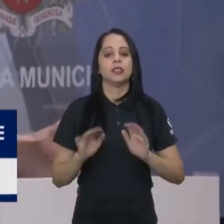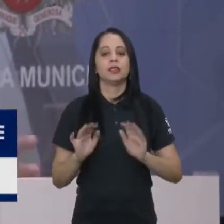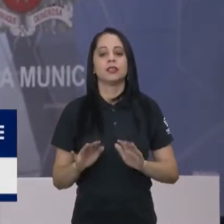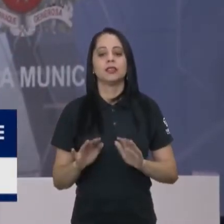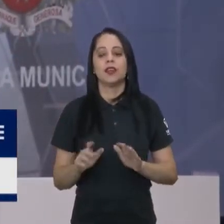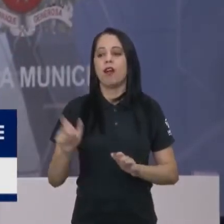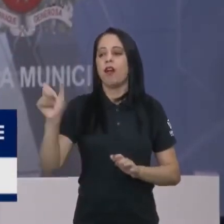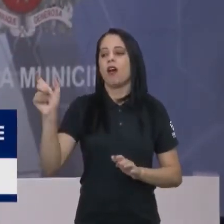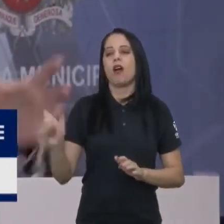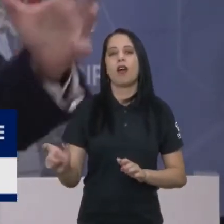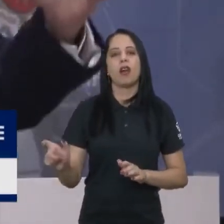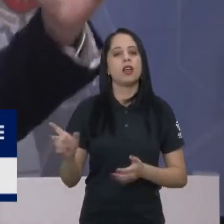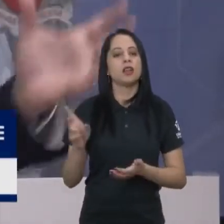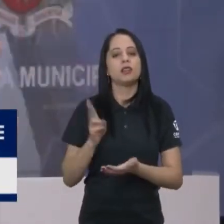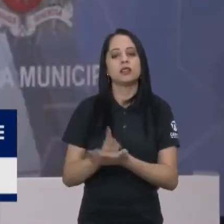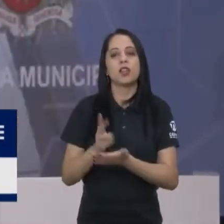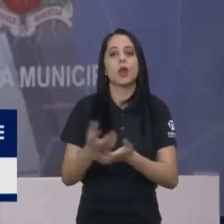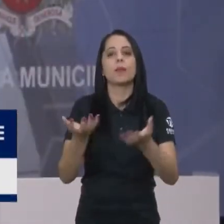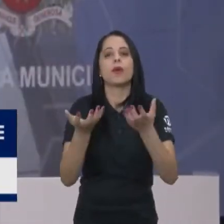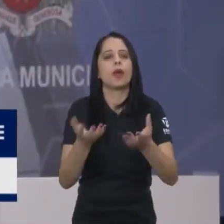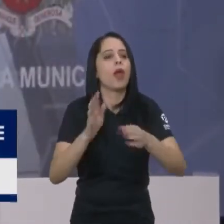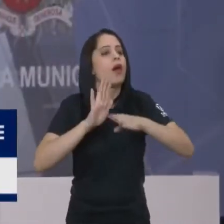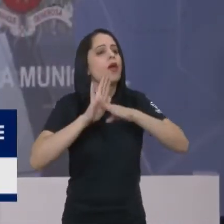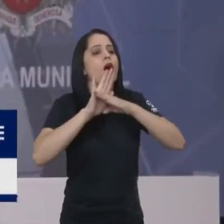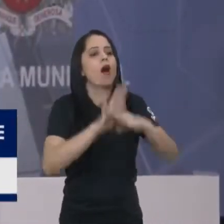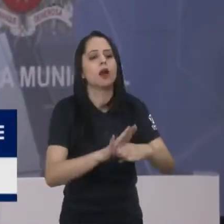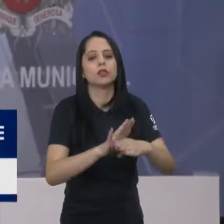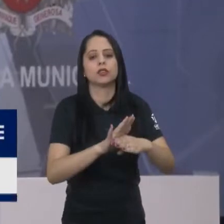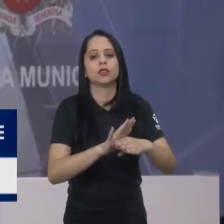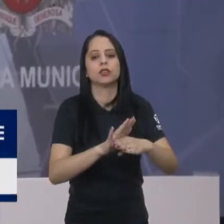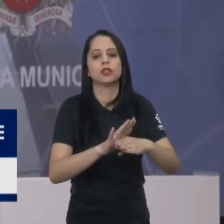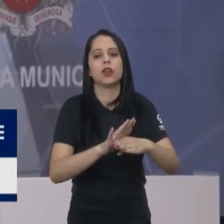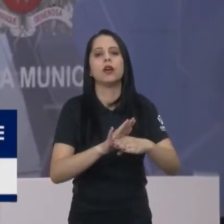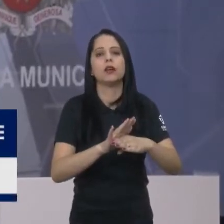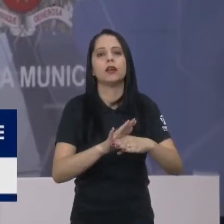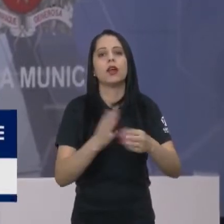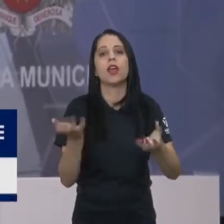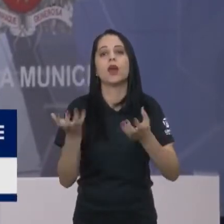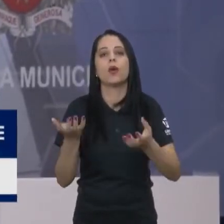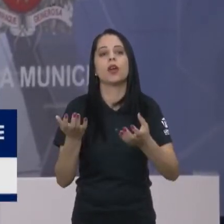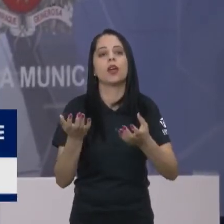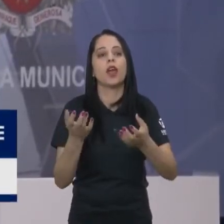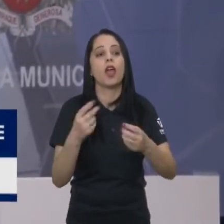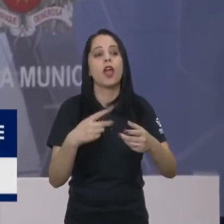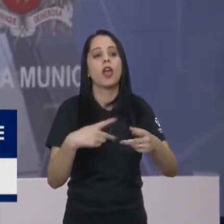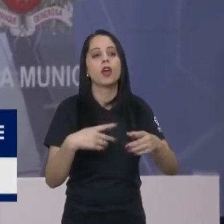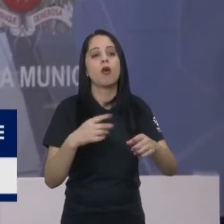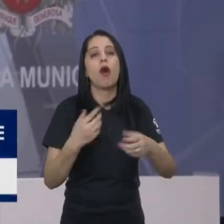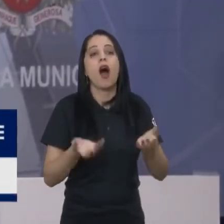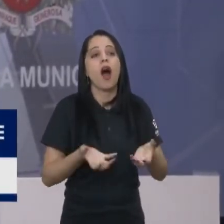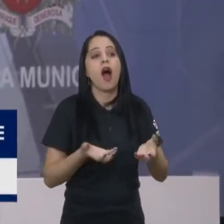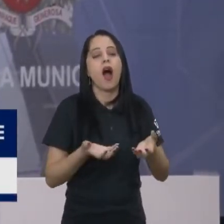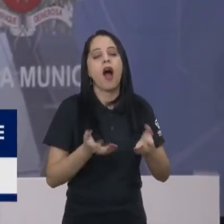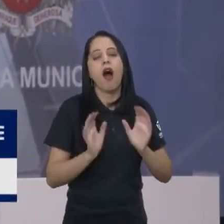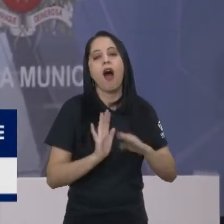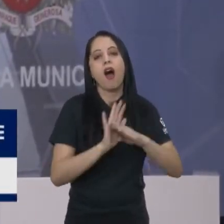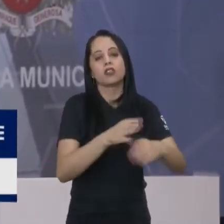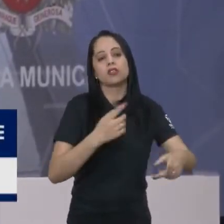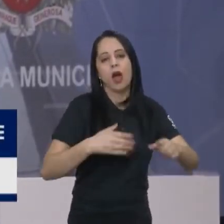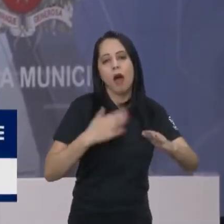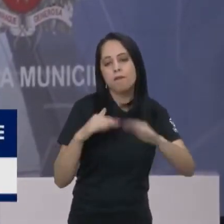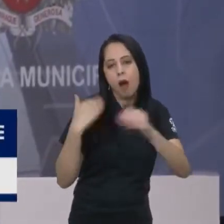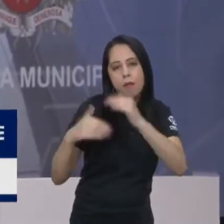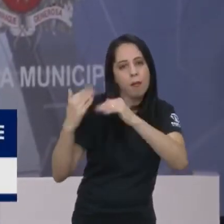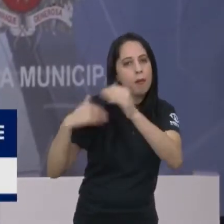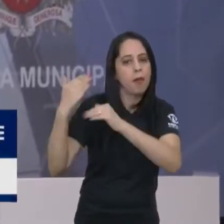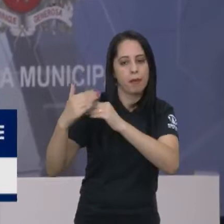já incorporou aquela história, eu quero ajudar, né, a fazer acelerar todo esse processo. Num conhecimento ímpar